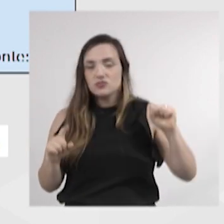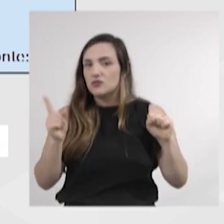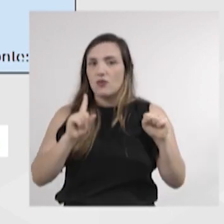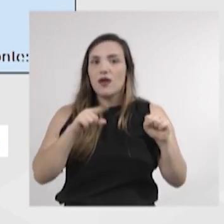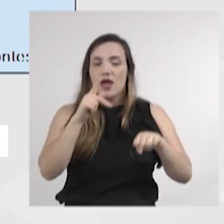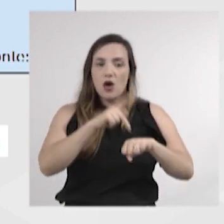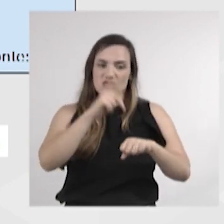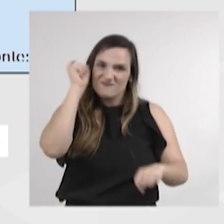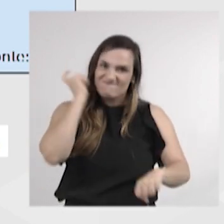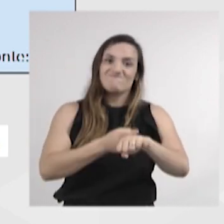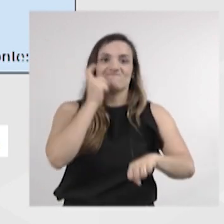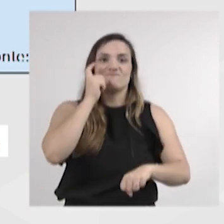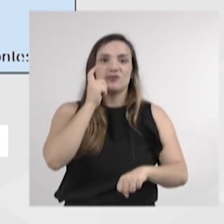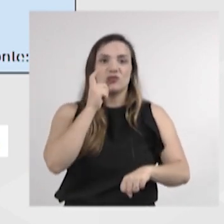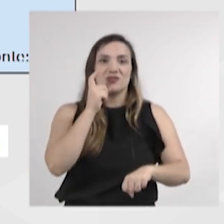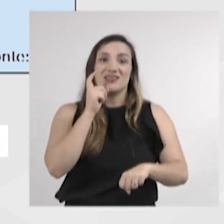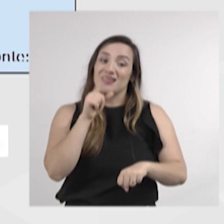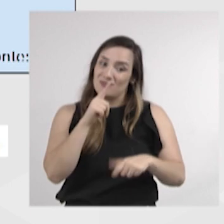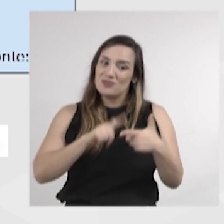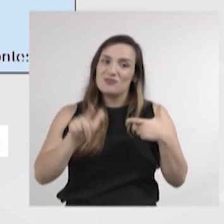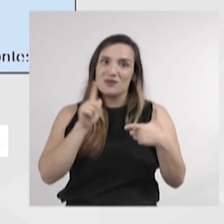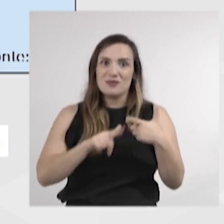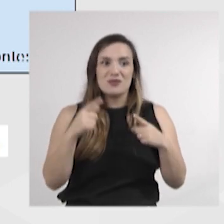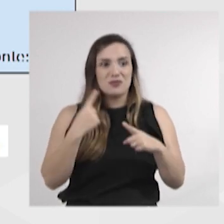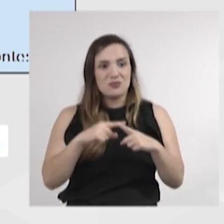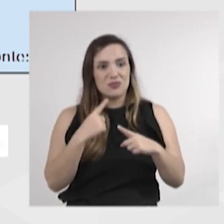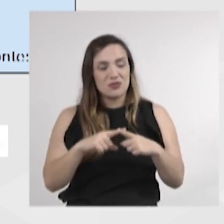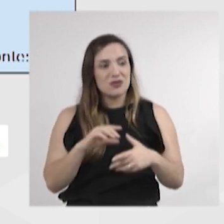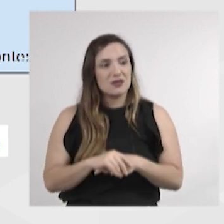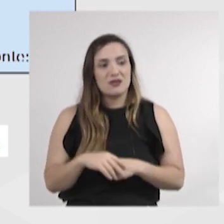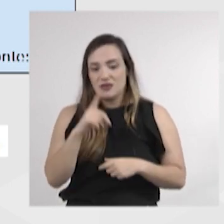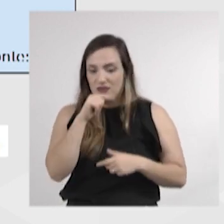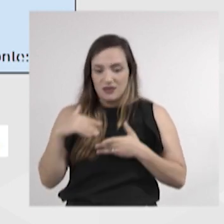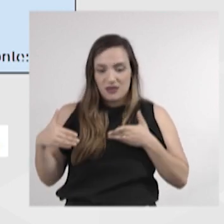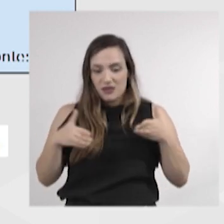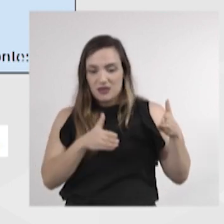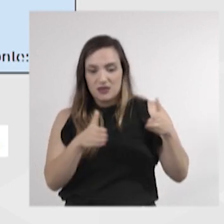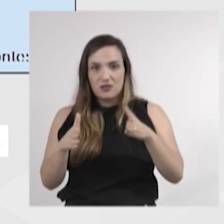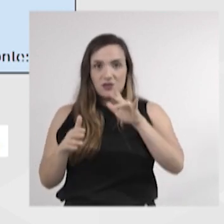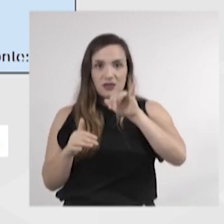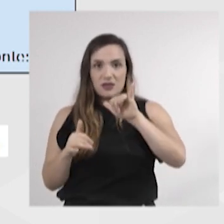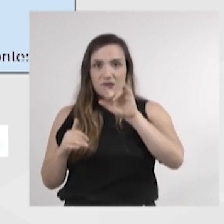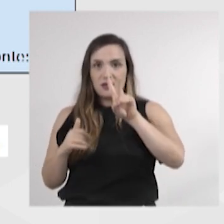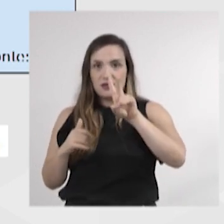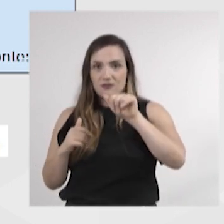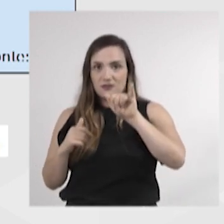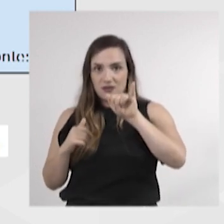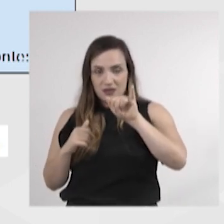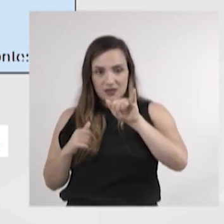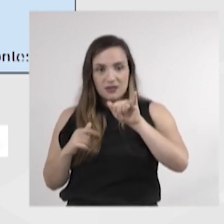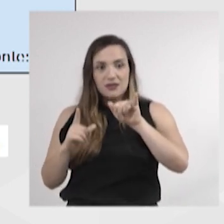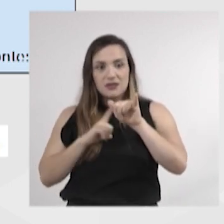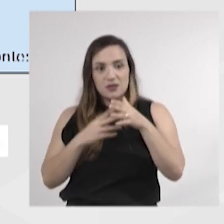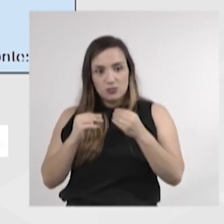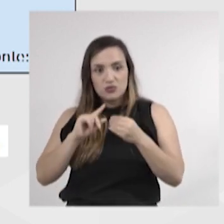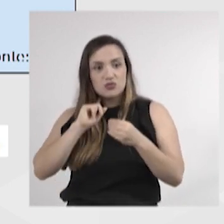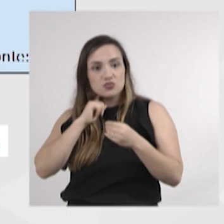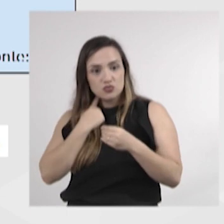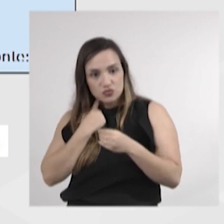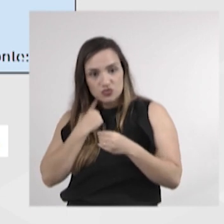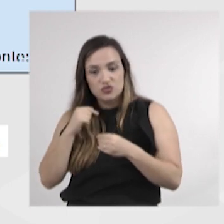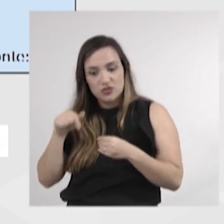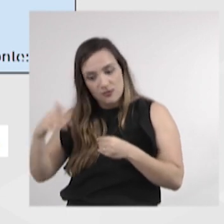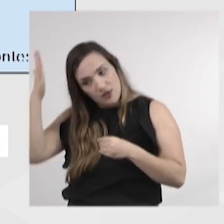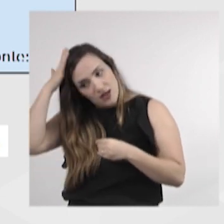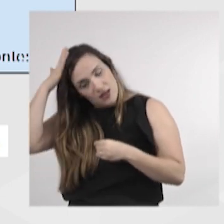rochas sedimentares. E esse é o grande problema, porque apesar do rio Ivaí transportar muito sedimento, Ivaí está